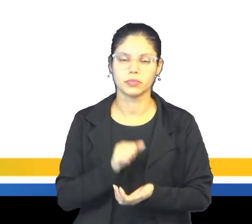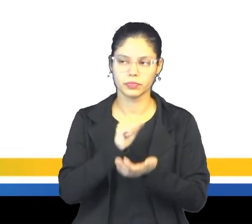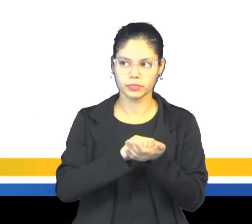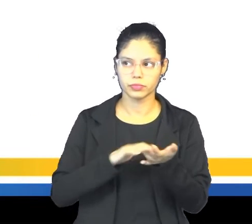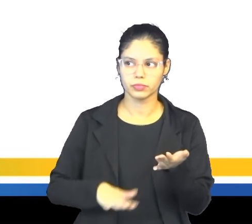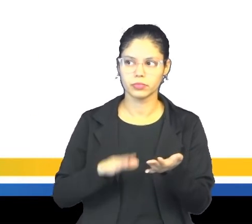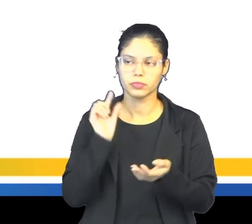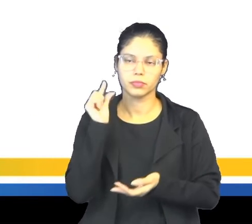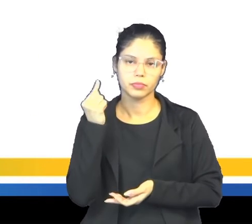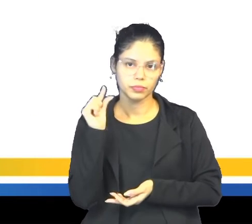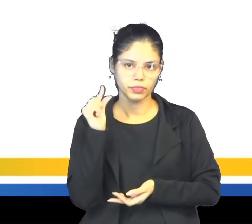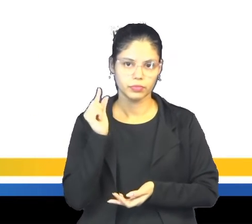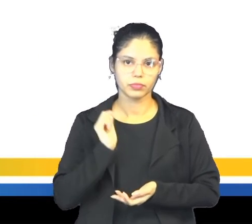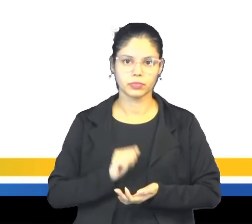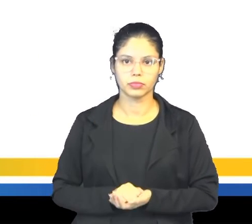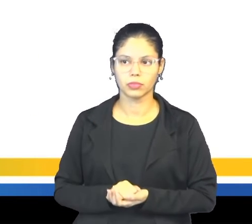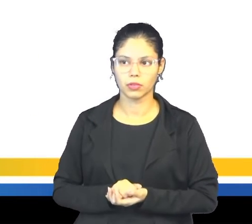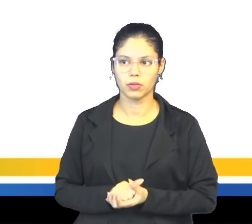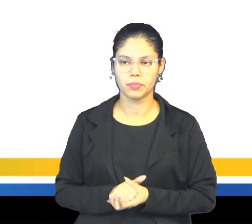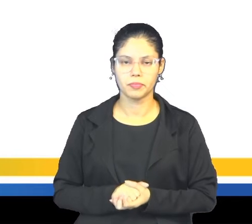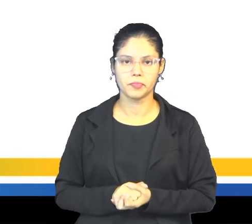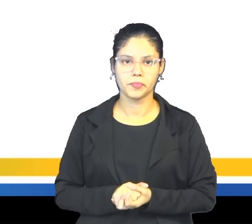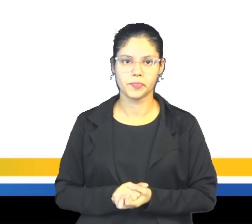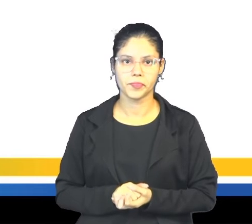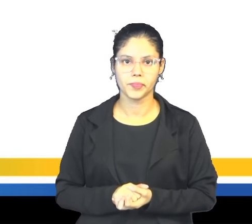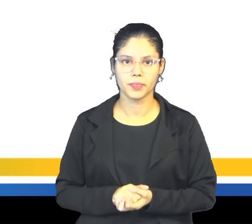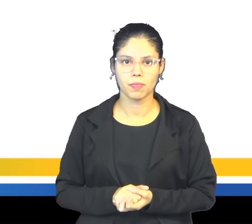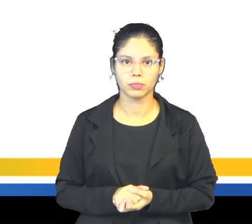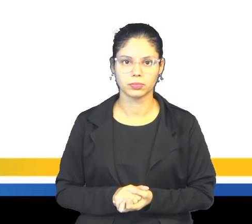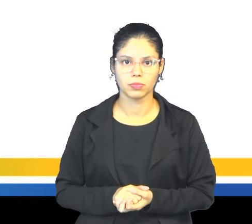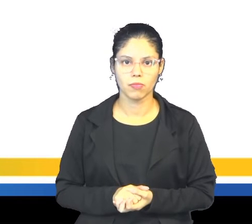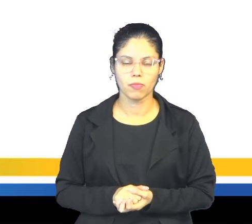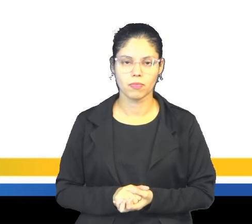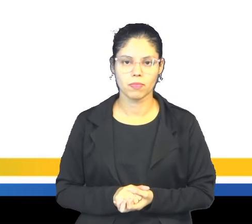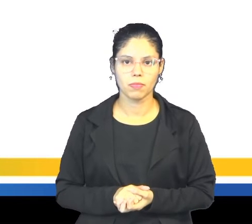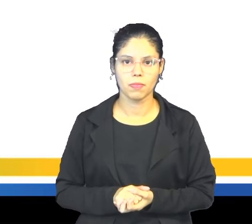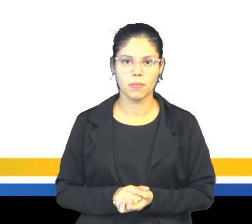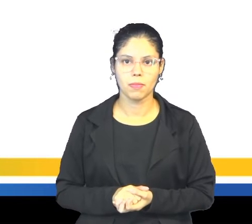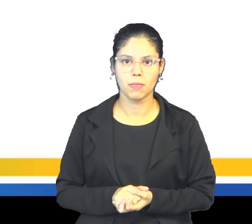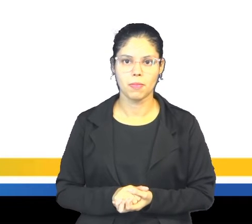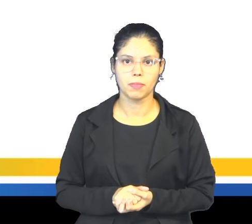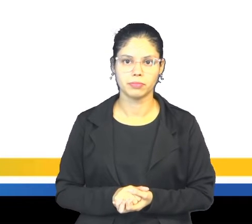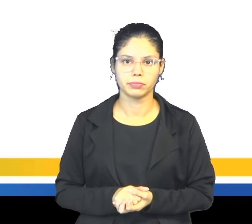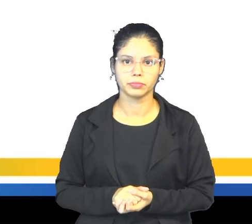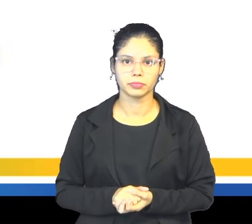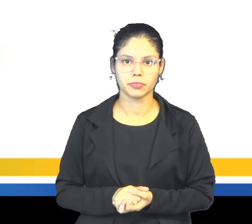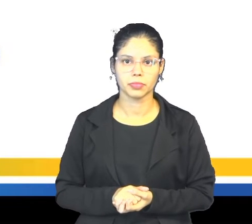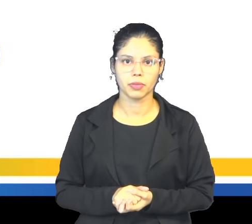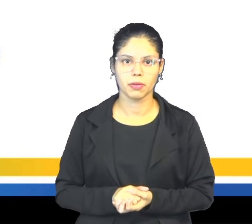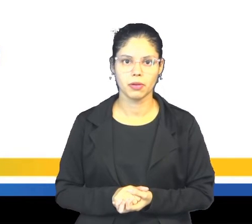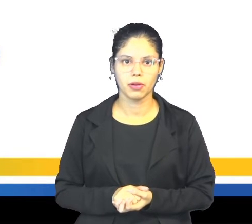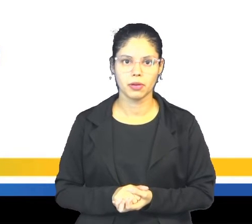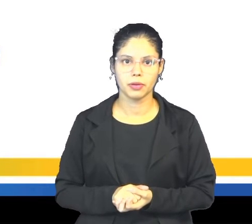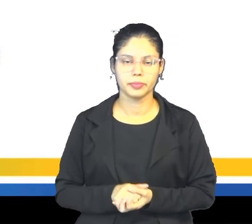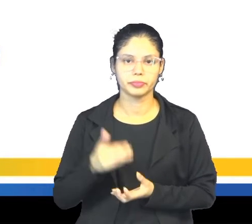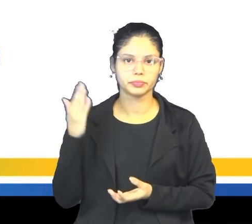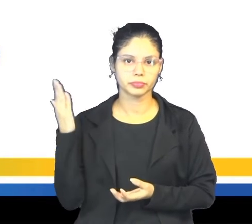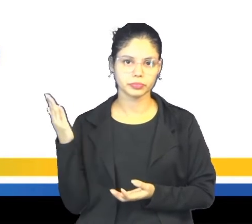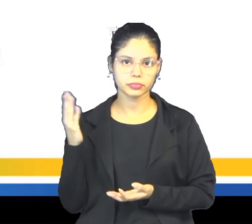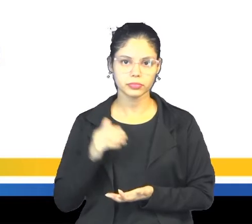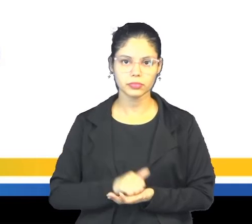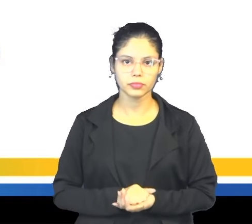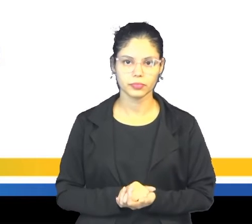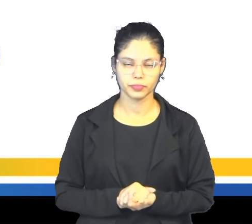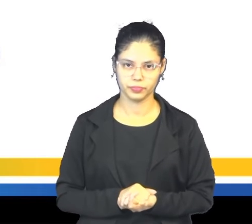Agora nós vamos exercitar, né, a partir do que nós aprendemos hoje. A primeira pergunta